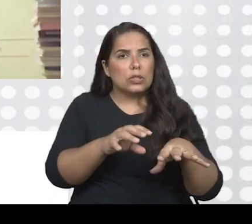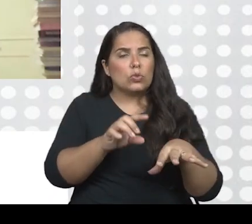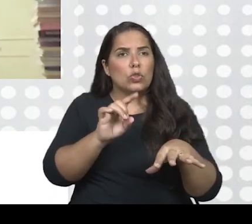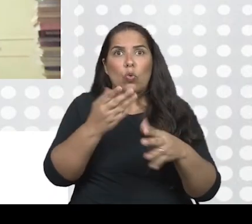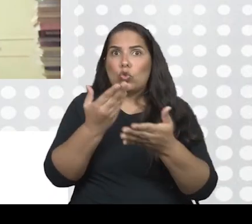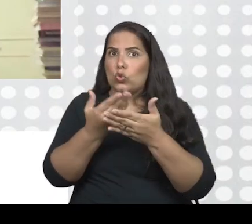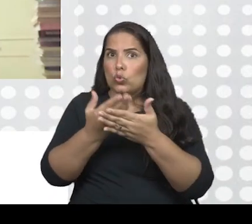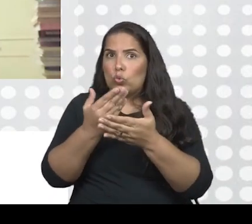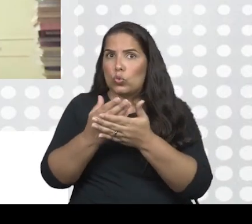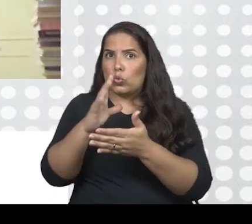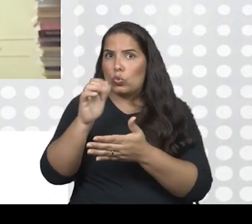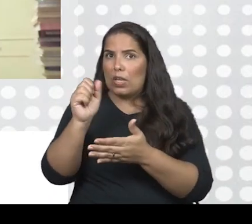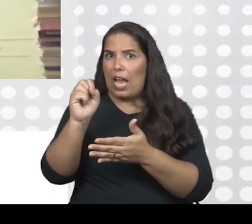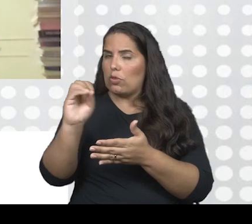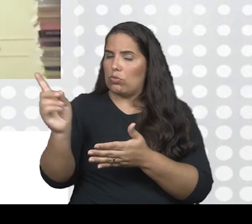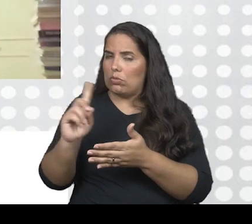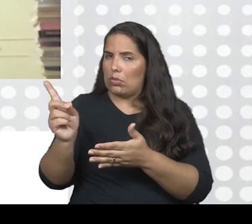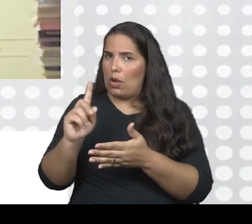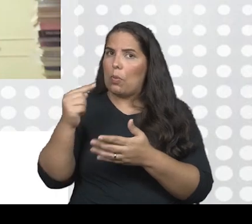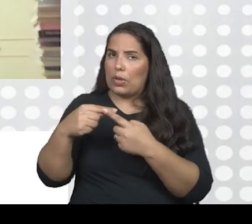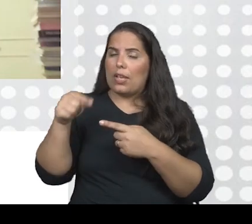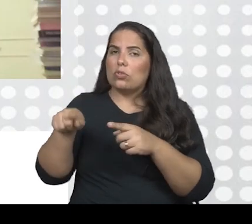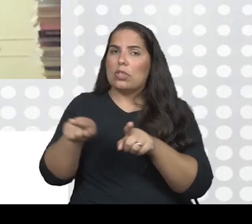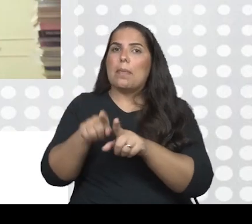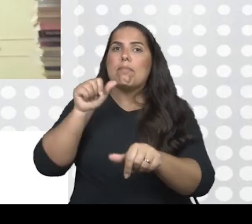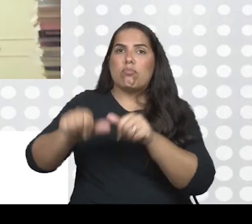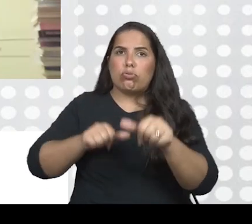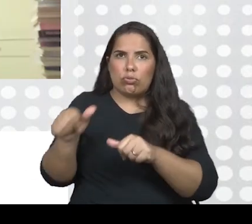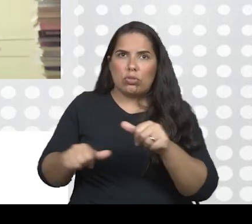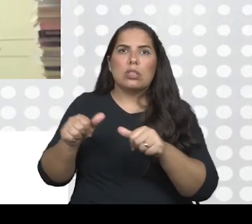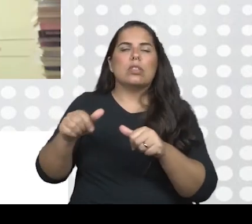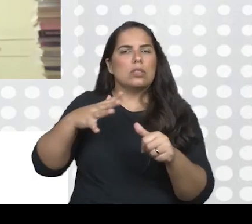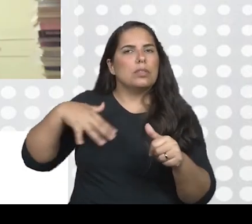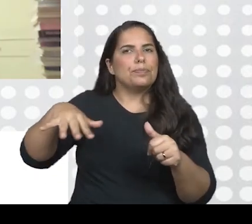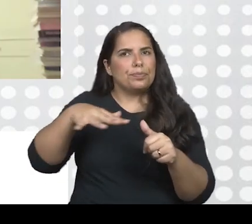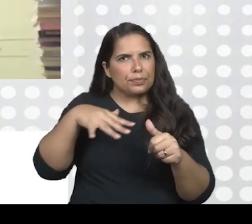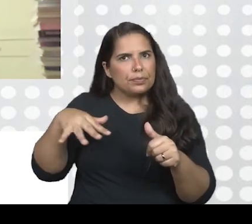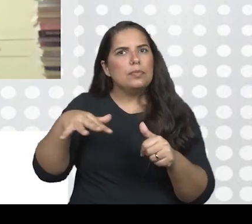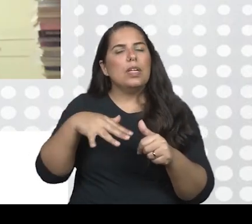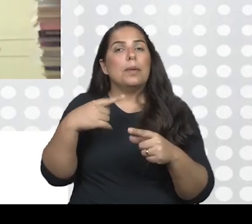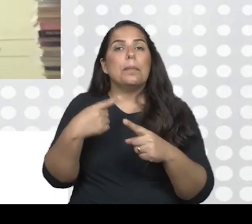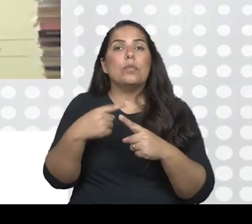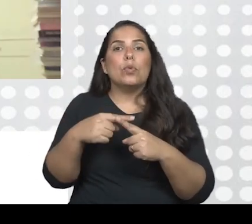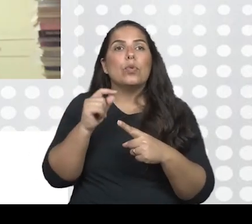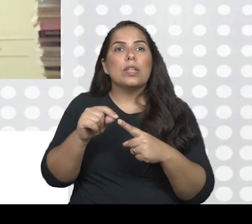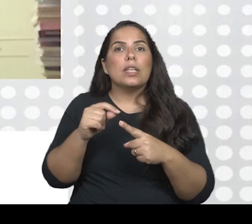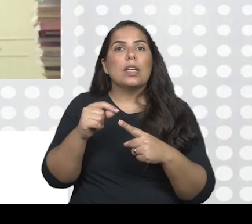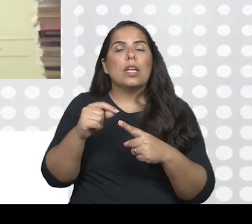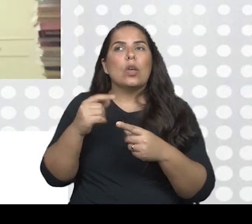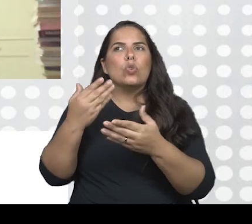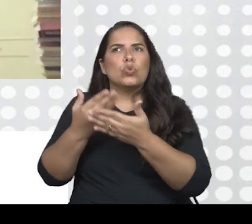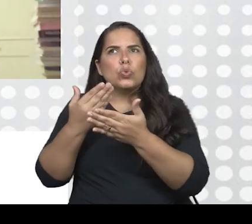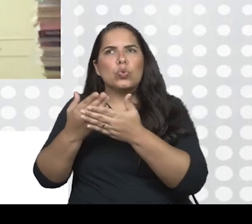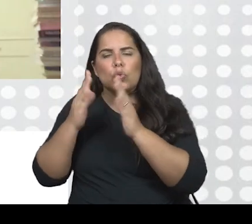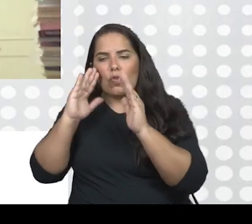mais estudos de caso, né, porque isso também é uma mudança no campo, porque o estudo de caso